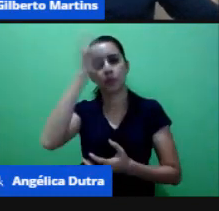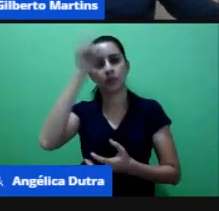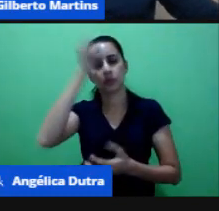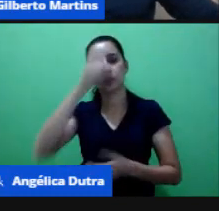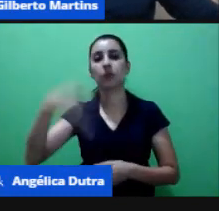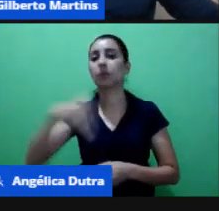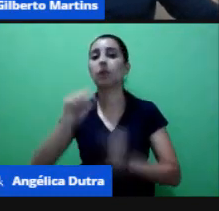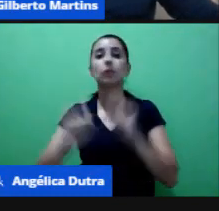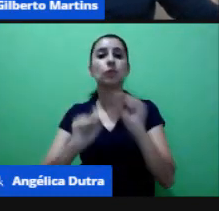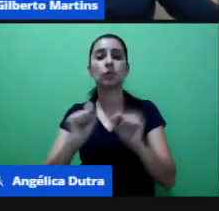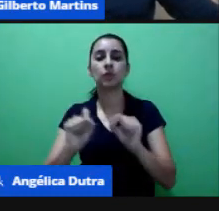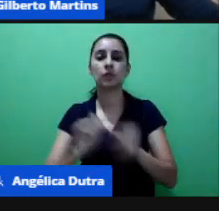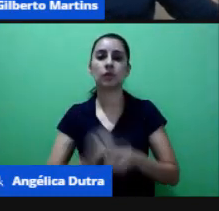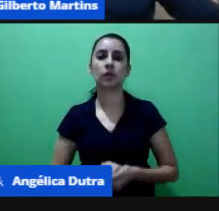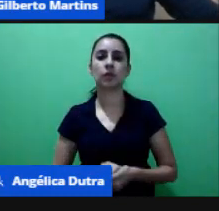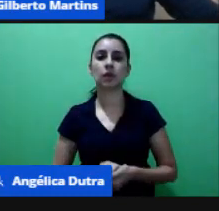é